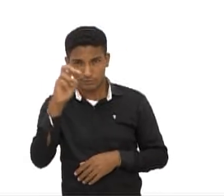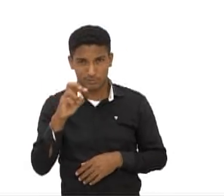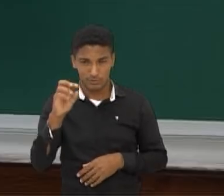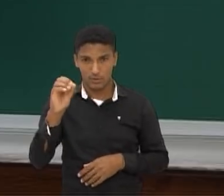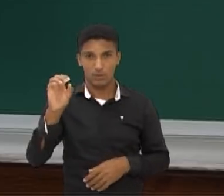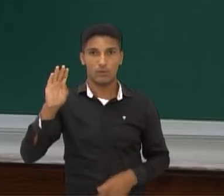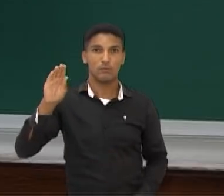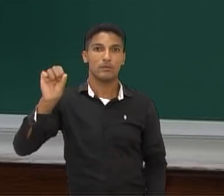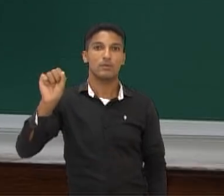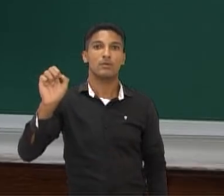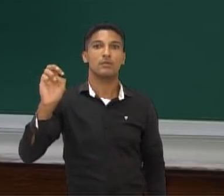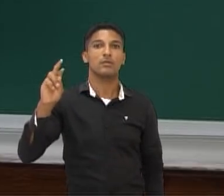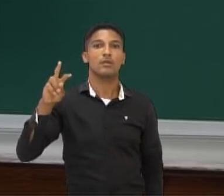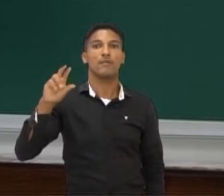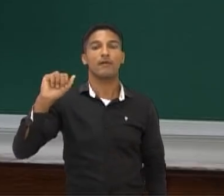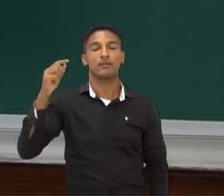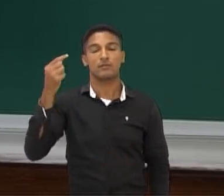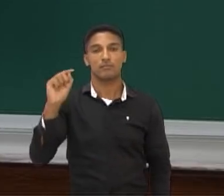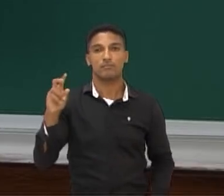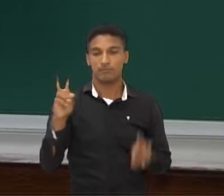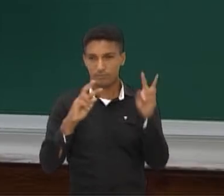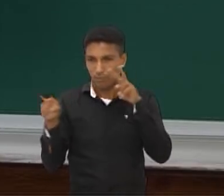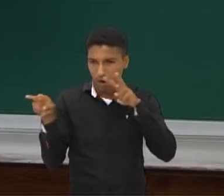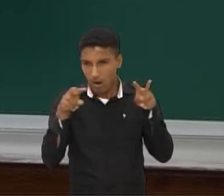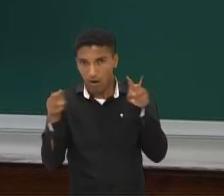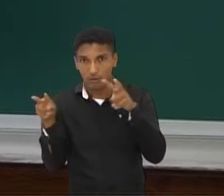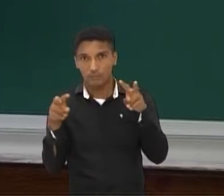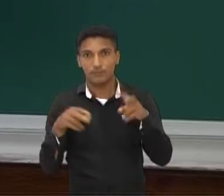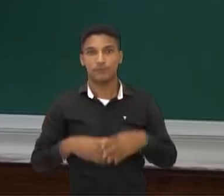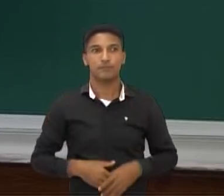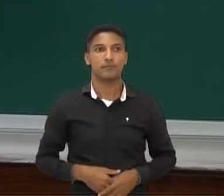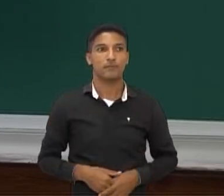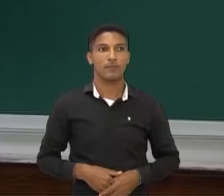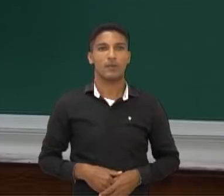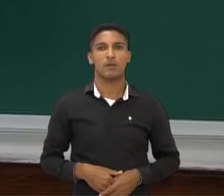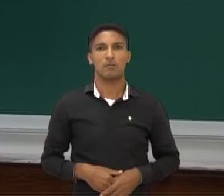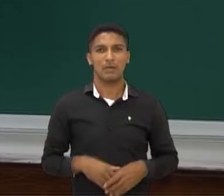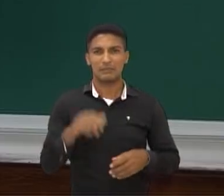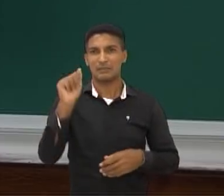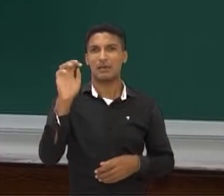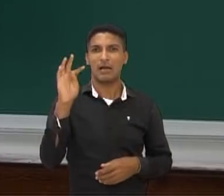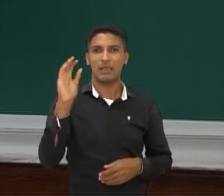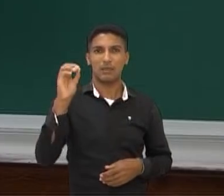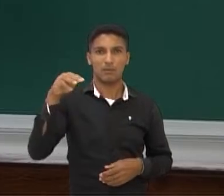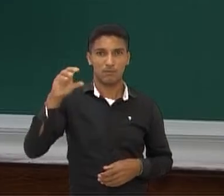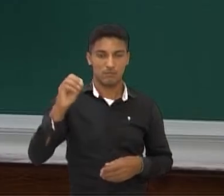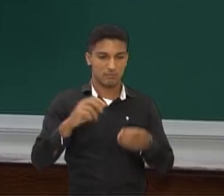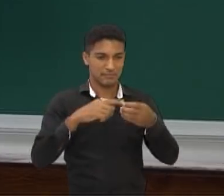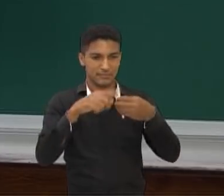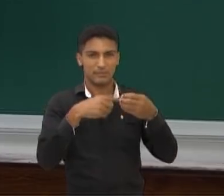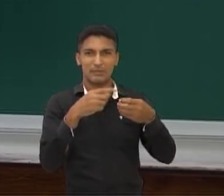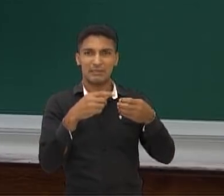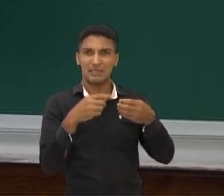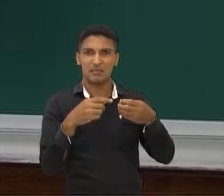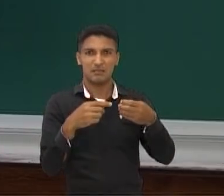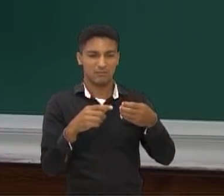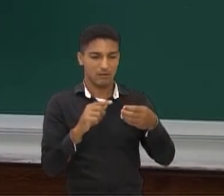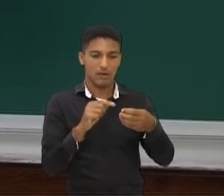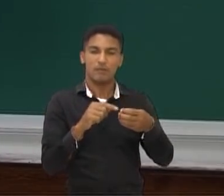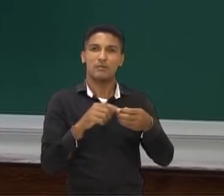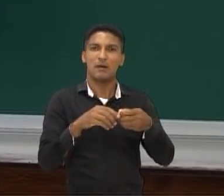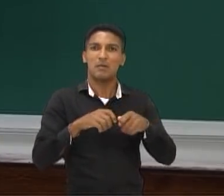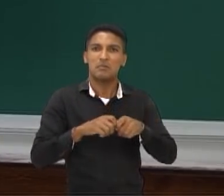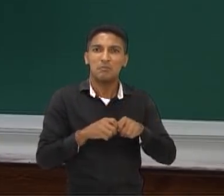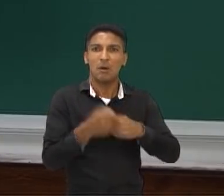tem coerência, né, você pensar que o átomo é uma partícula não divisível. Uma vez que você vai quebrando a matéria, quebrando,